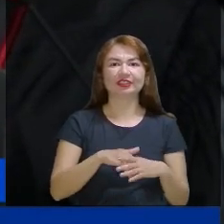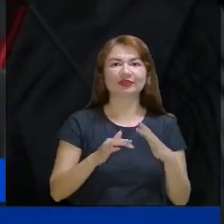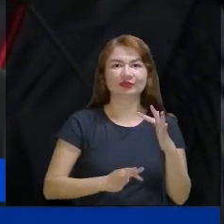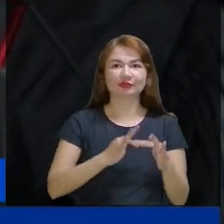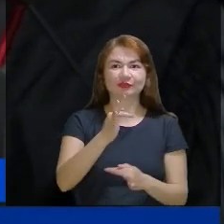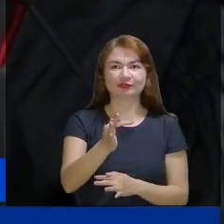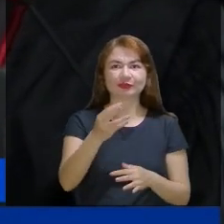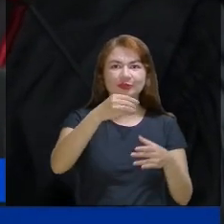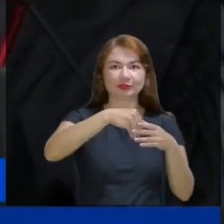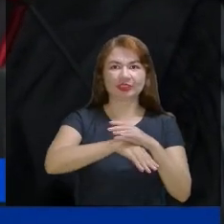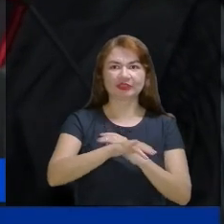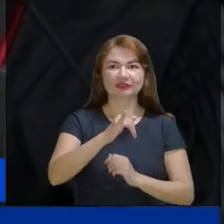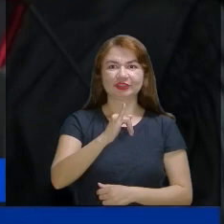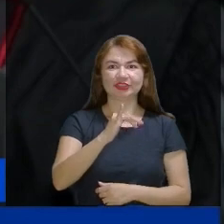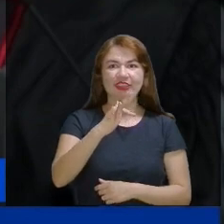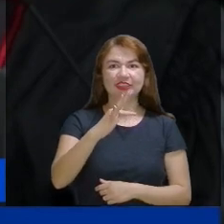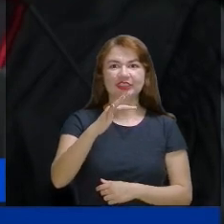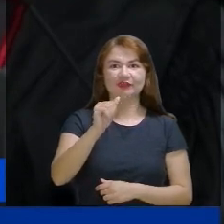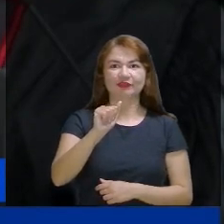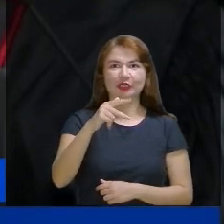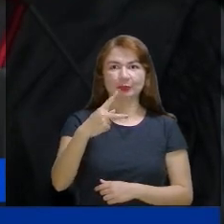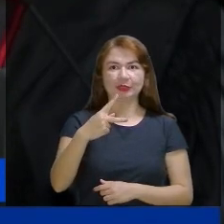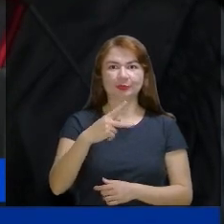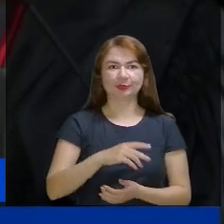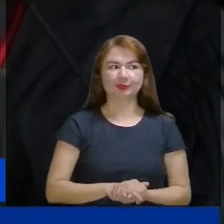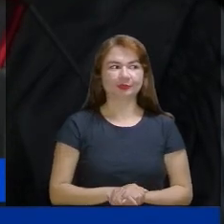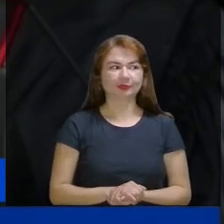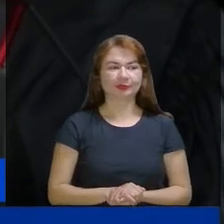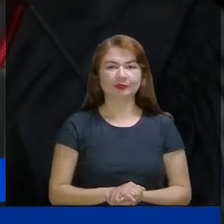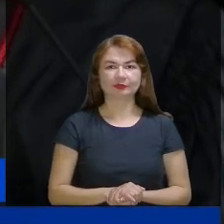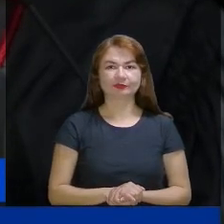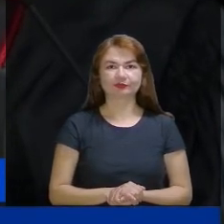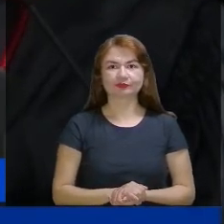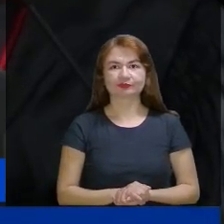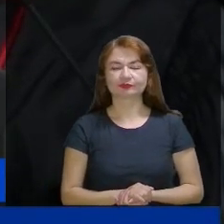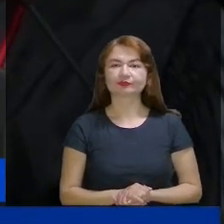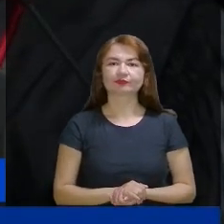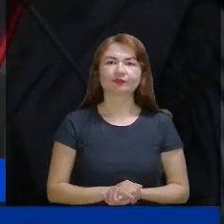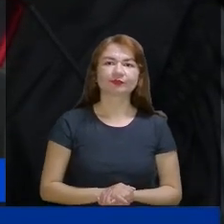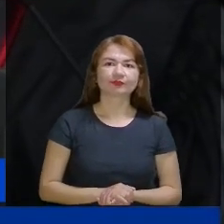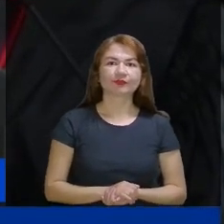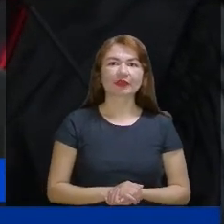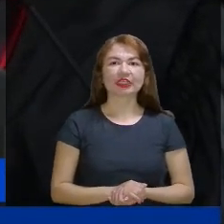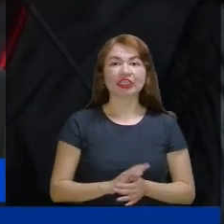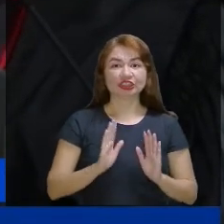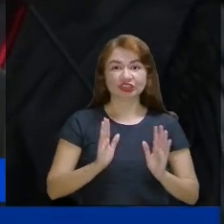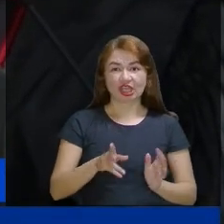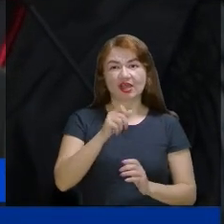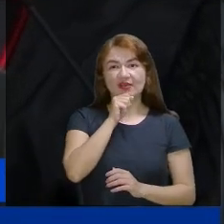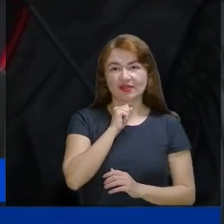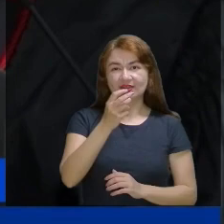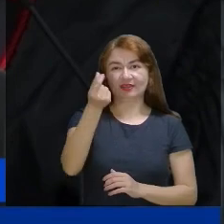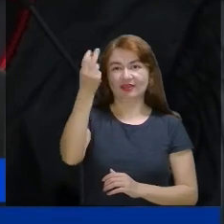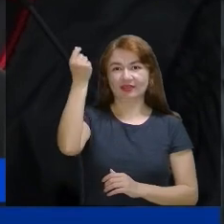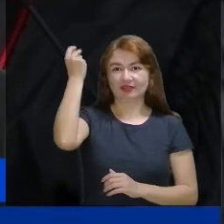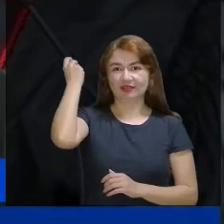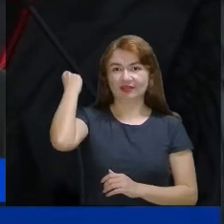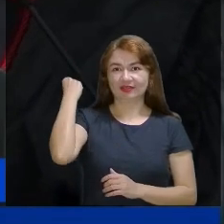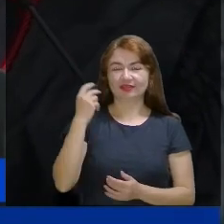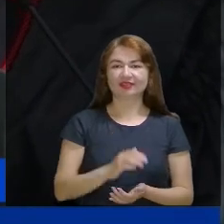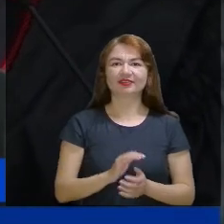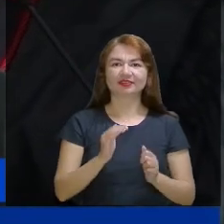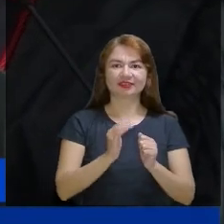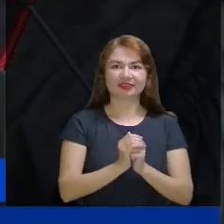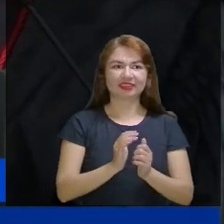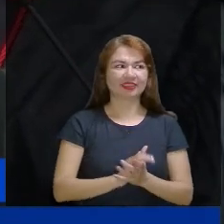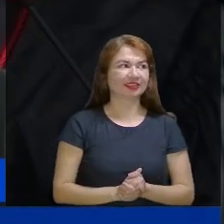do IFAP. Foco no desembargador João Lages. É bem antigo na nossa instituição e, em